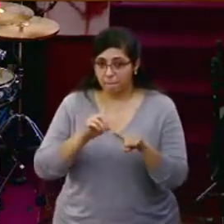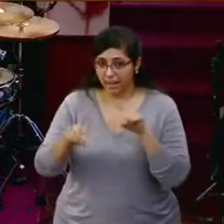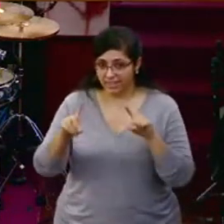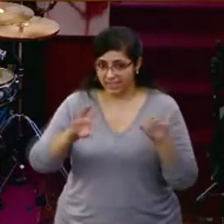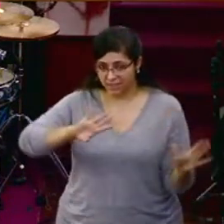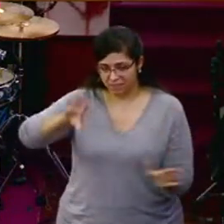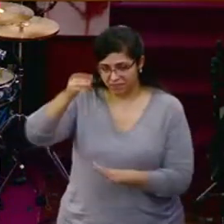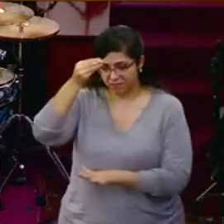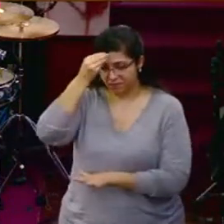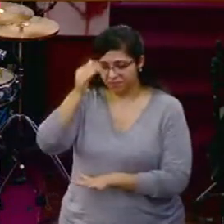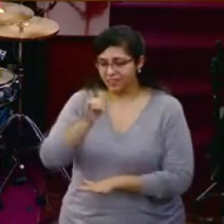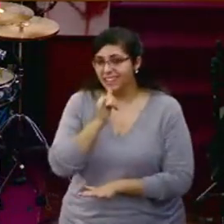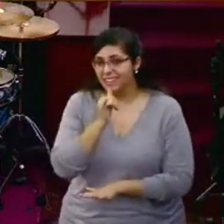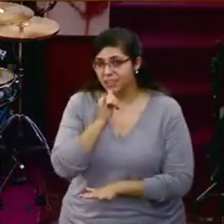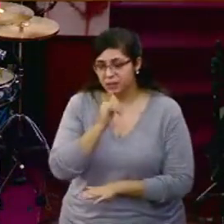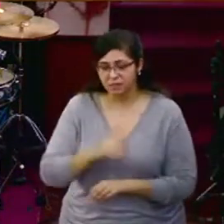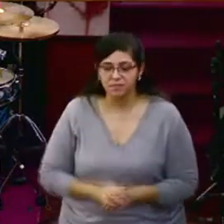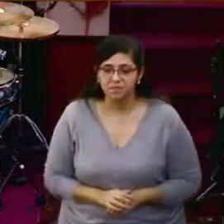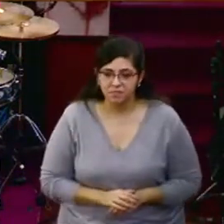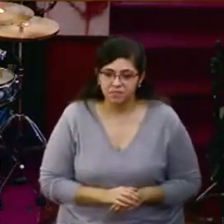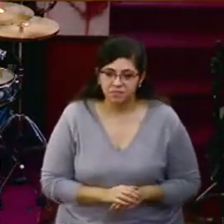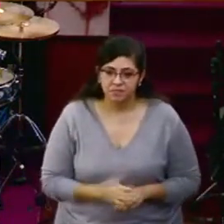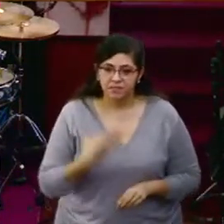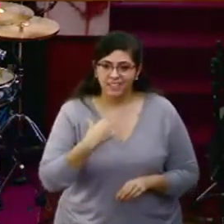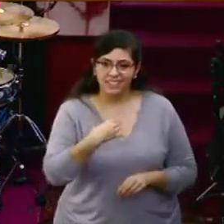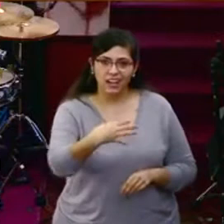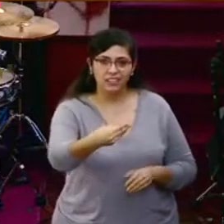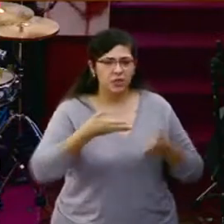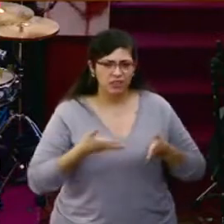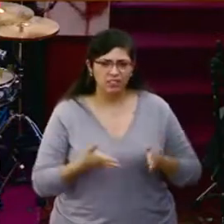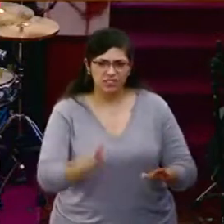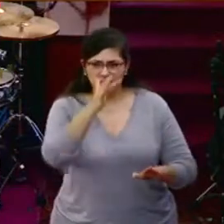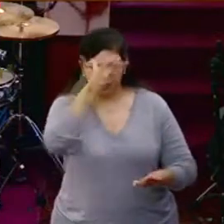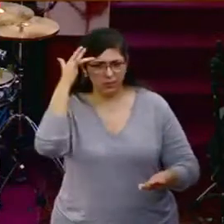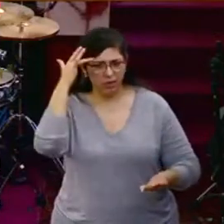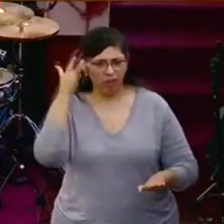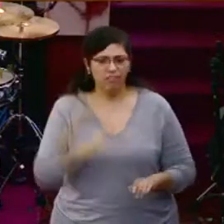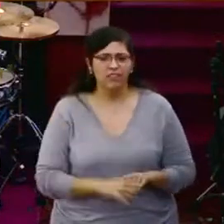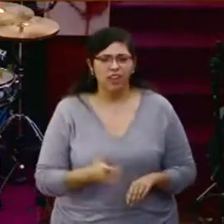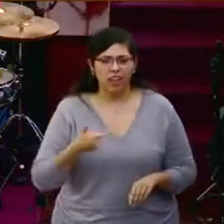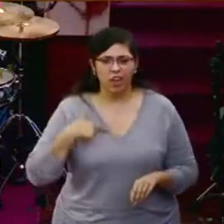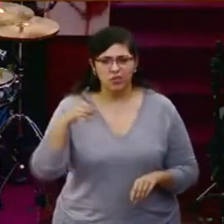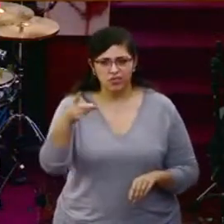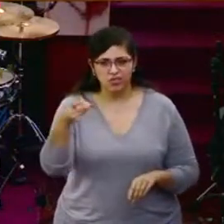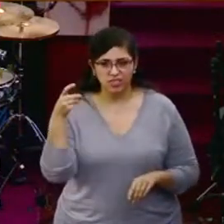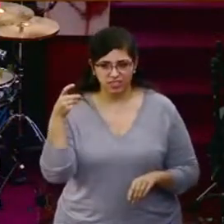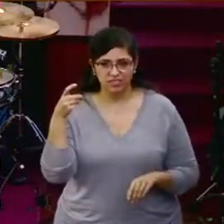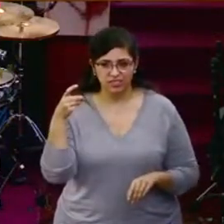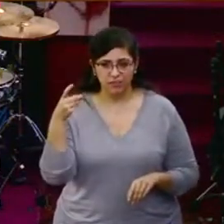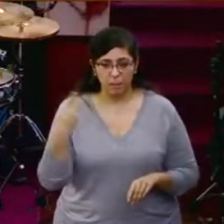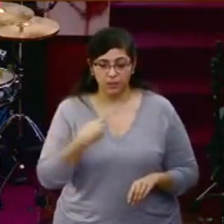da geração x eu que sou nascido em 1970 e outros irmãos aqui os mais novos talvez não mas nós